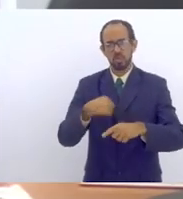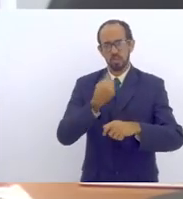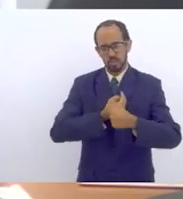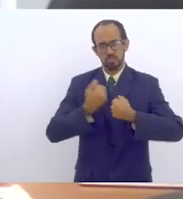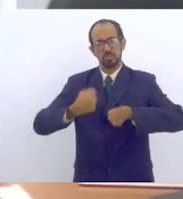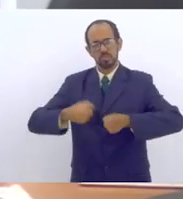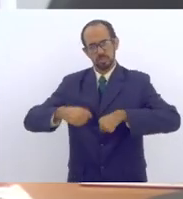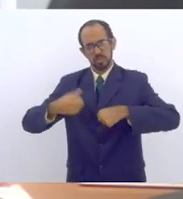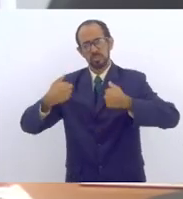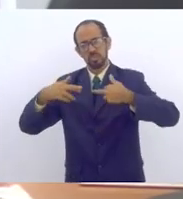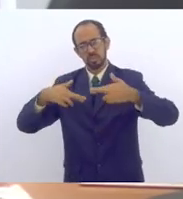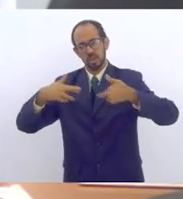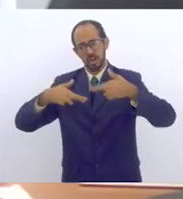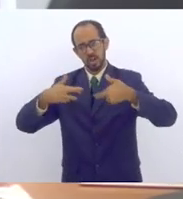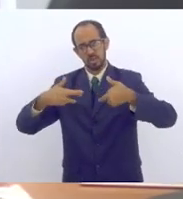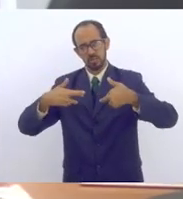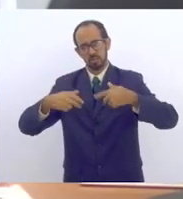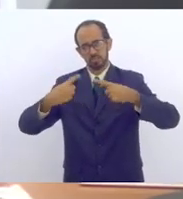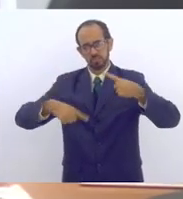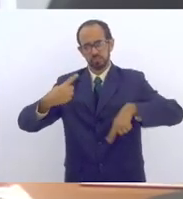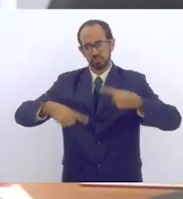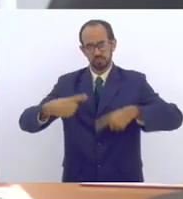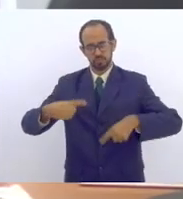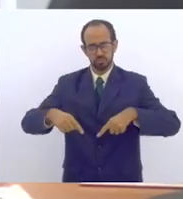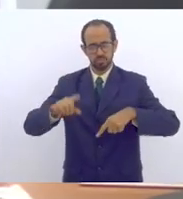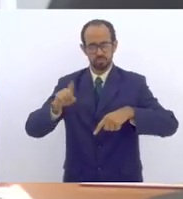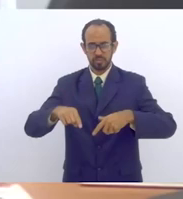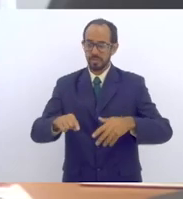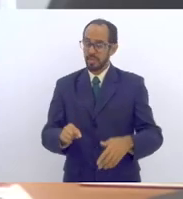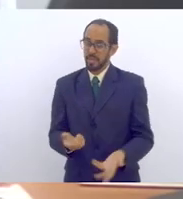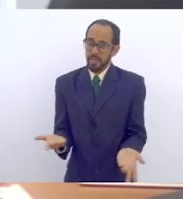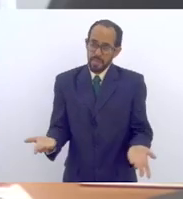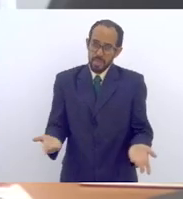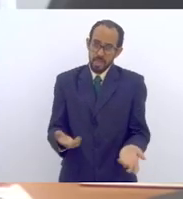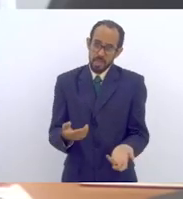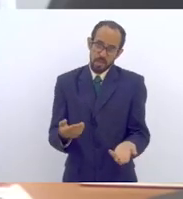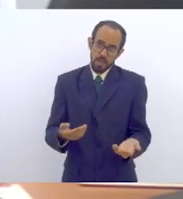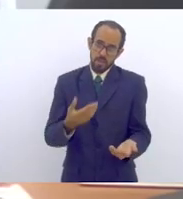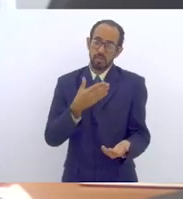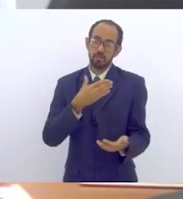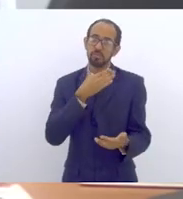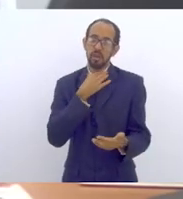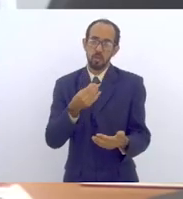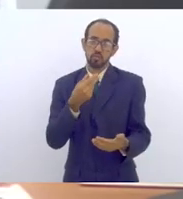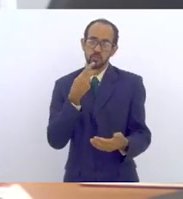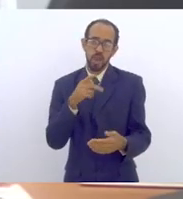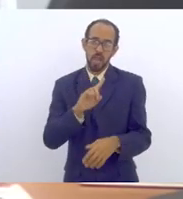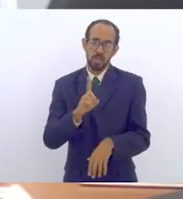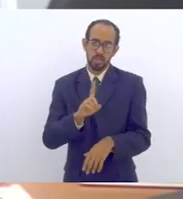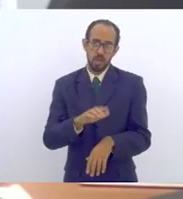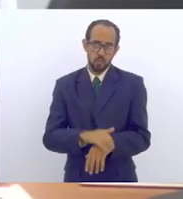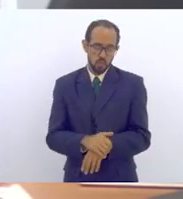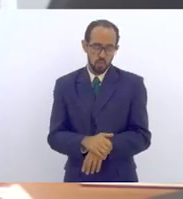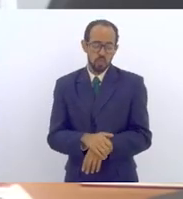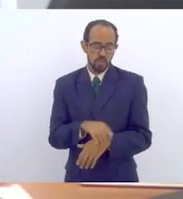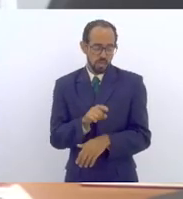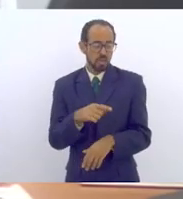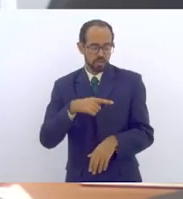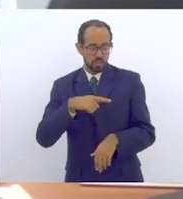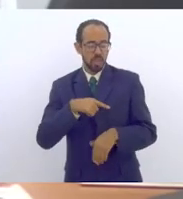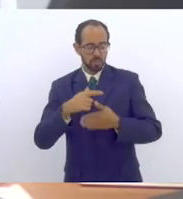ter relacionamento político é uma grande demagogia dizer que não tem e o Luciano tem um papel fundamental no nosso grupo político